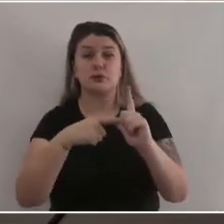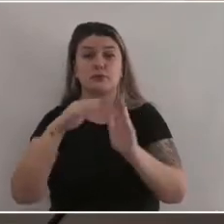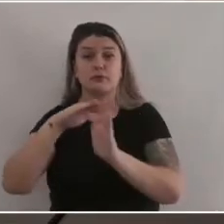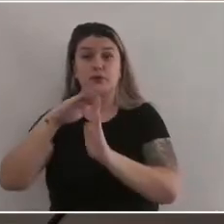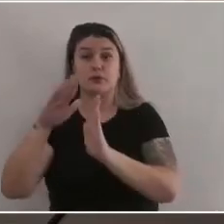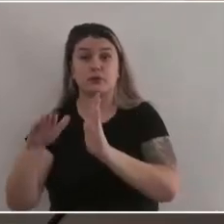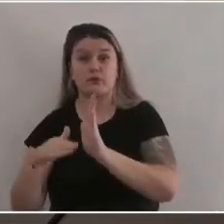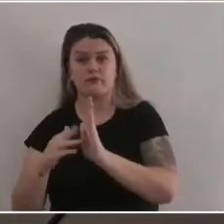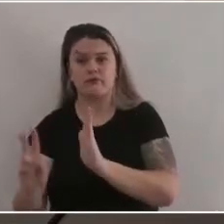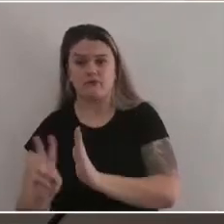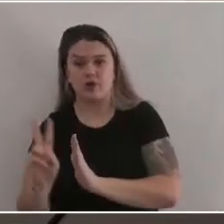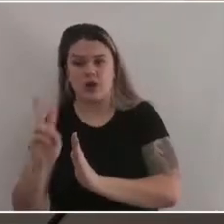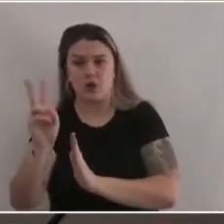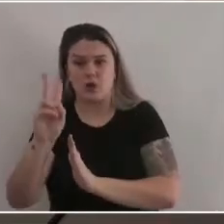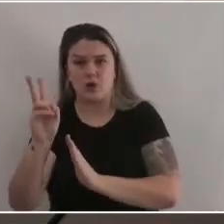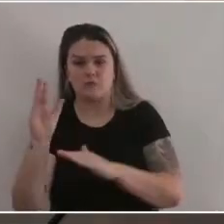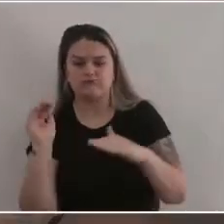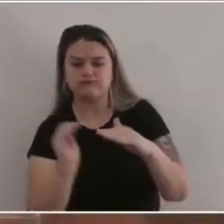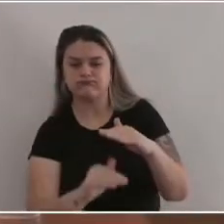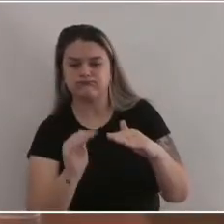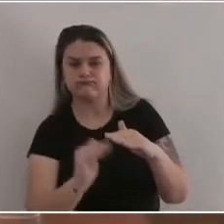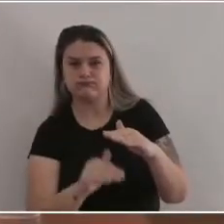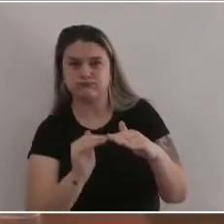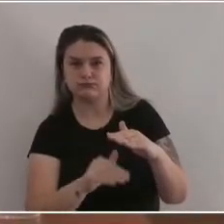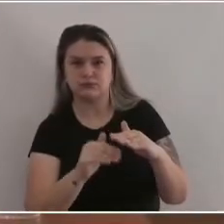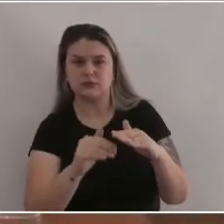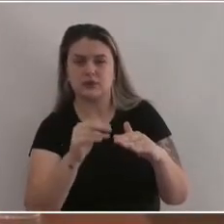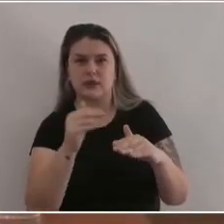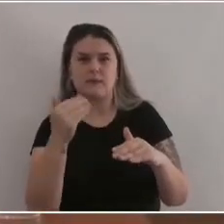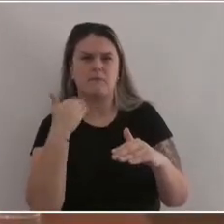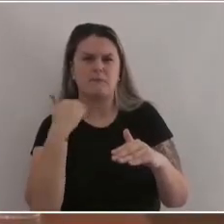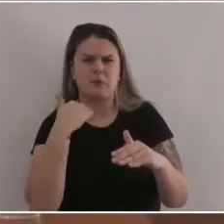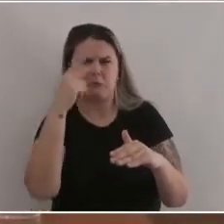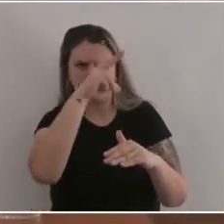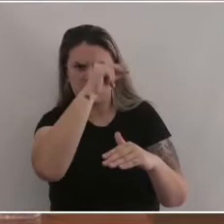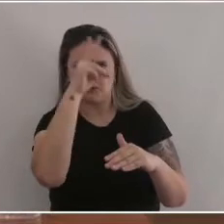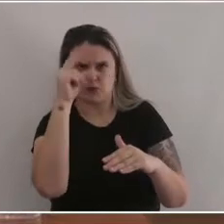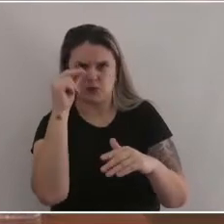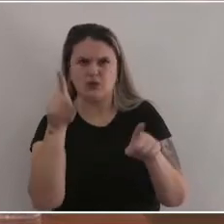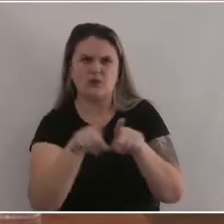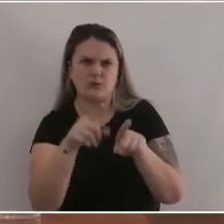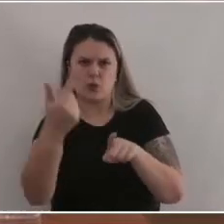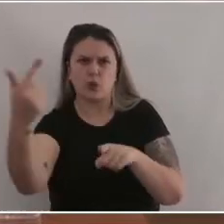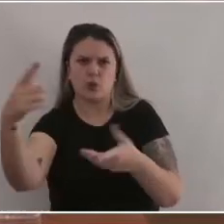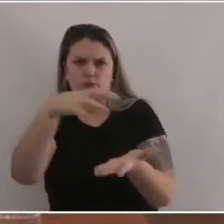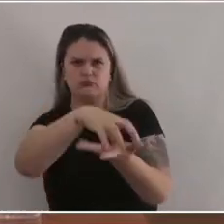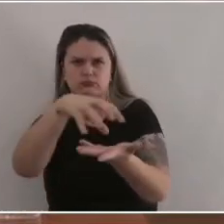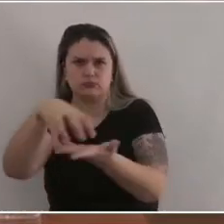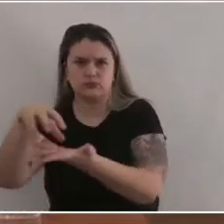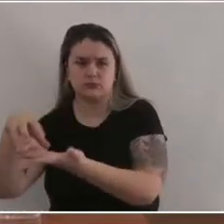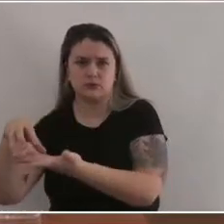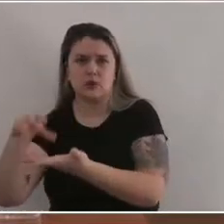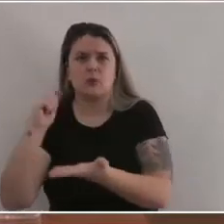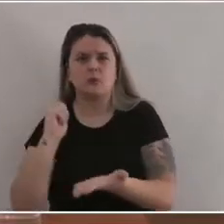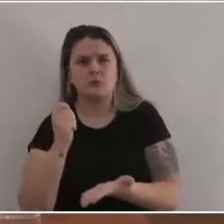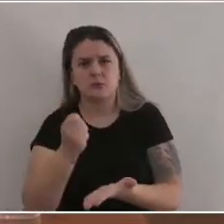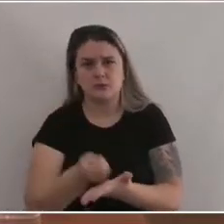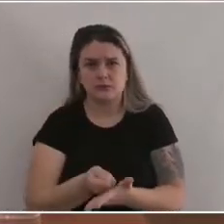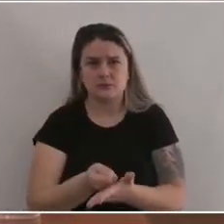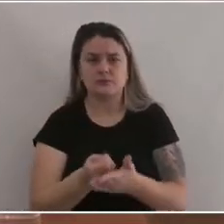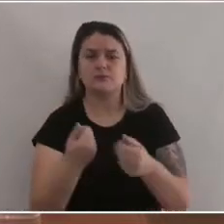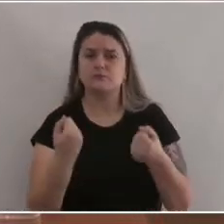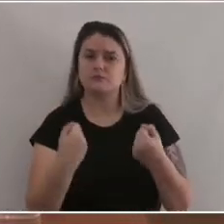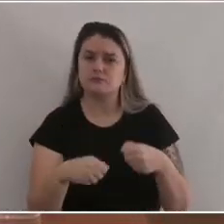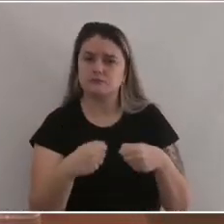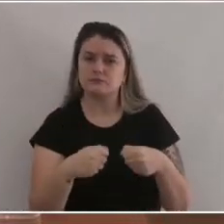valor que é depositado nas contas da prefeitura, como das demais entidades, obrigatoriamente ele deve